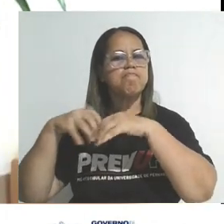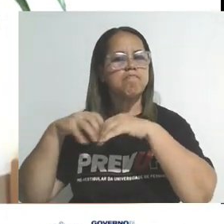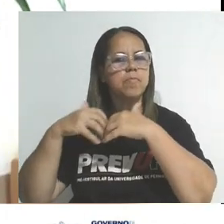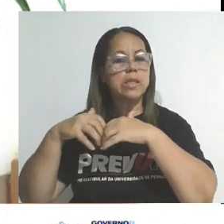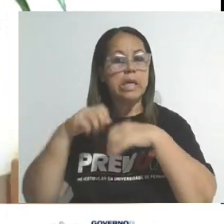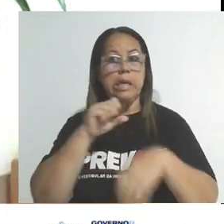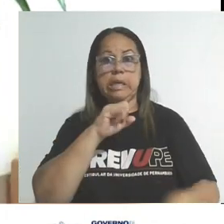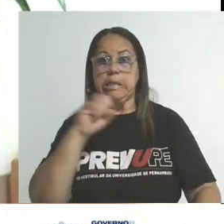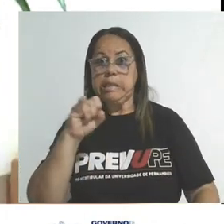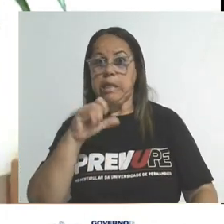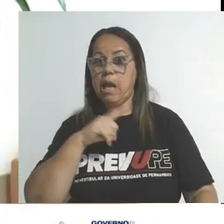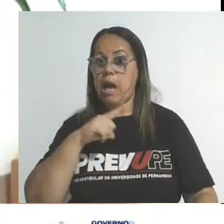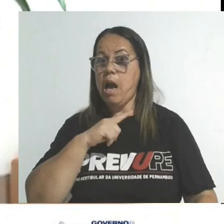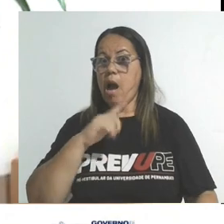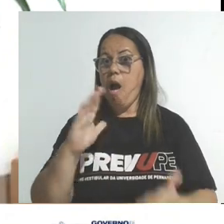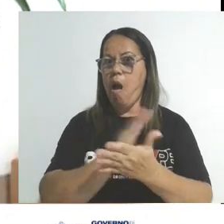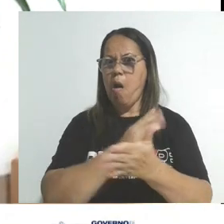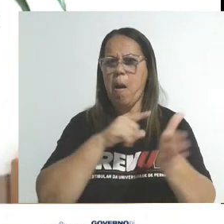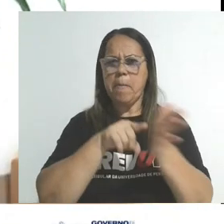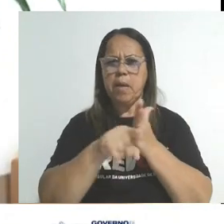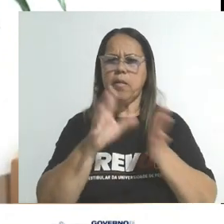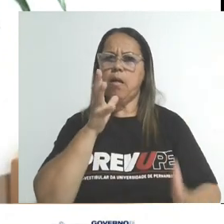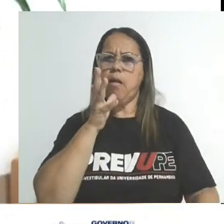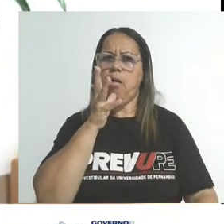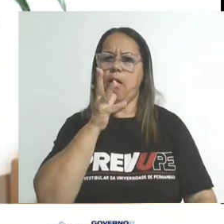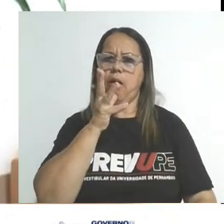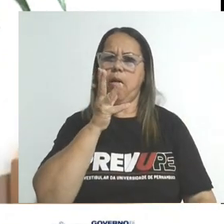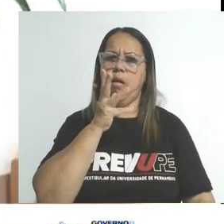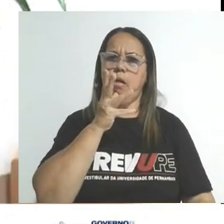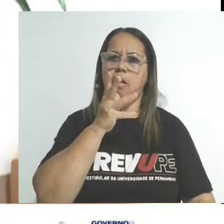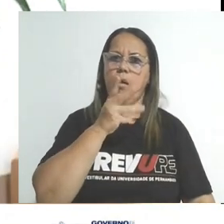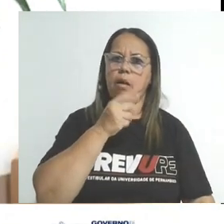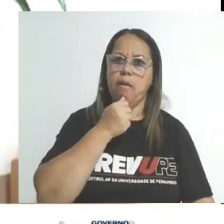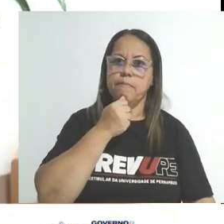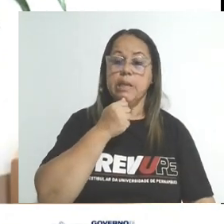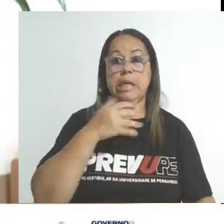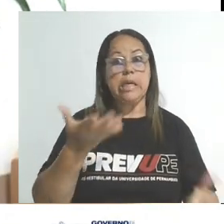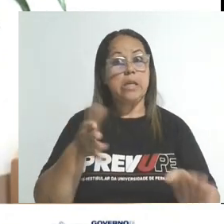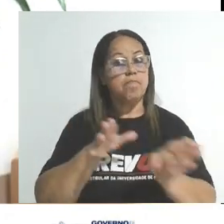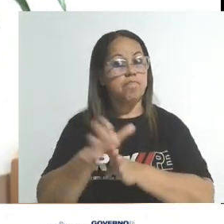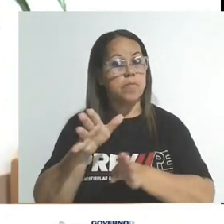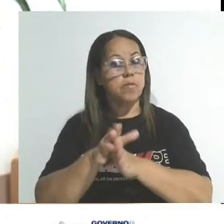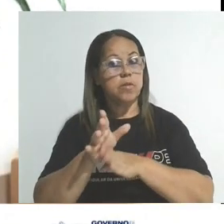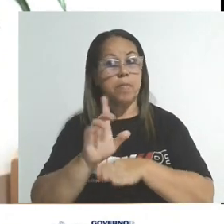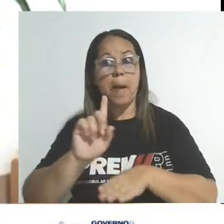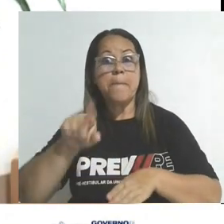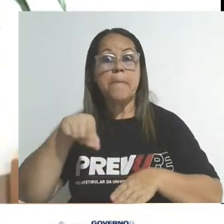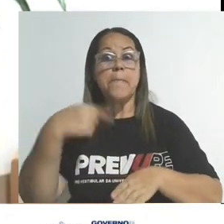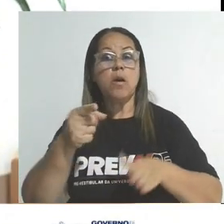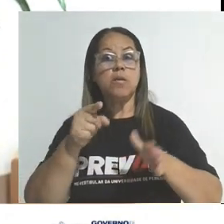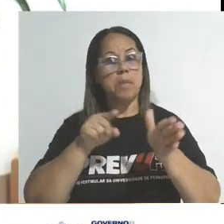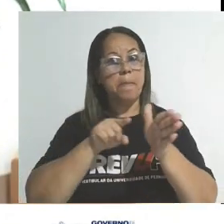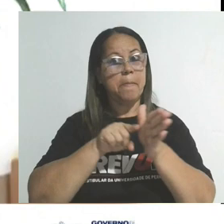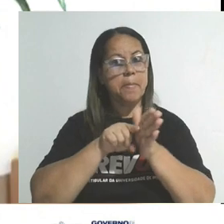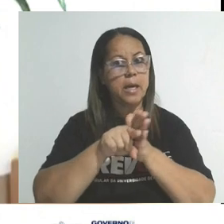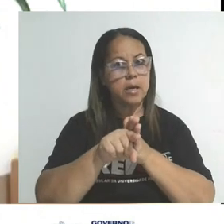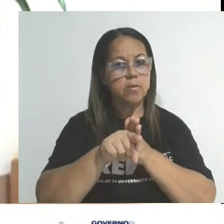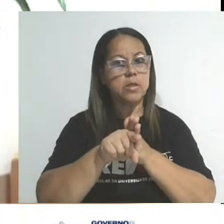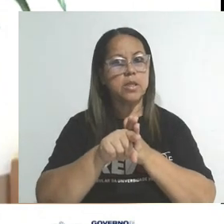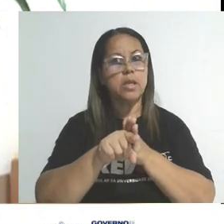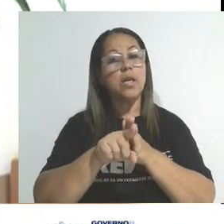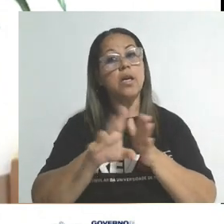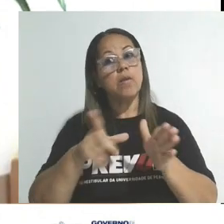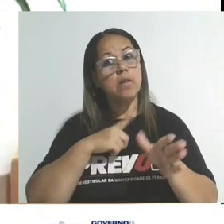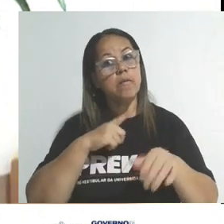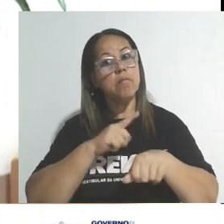percurso. Se alguma questão você estiver tendo muita dificuldade, estiver perdendo muito tempo, recomenda-se de que você passe para uma questão seguinte e quando